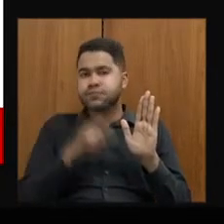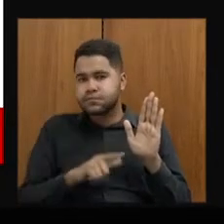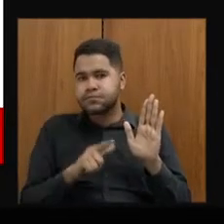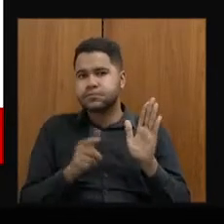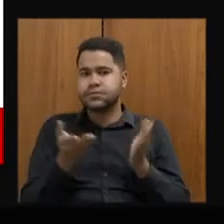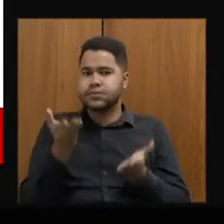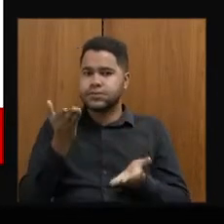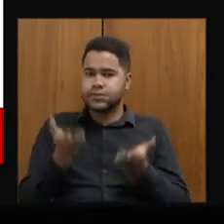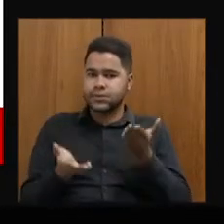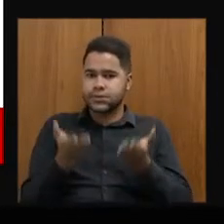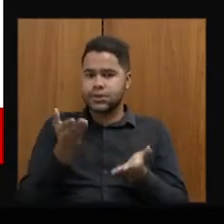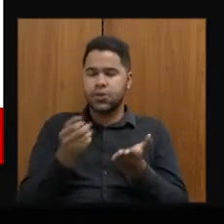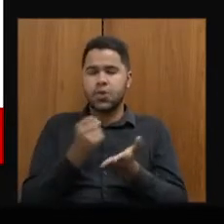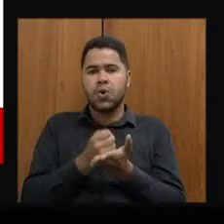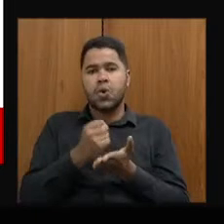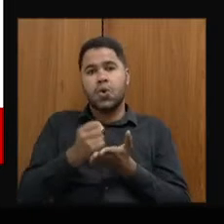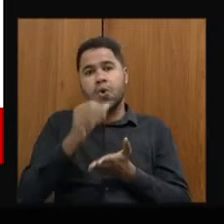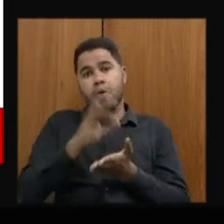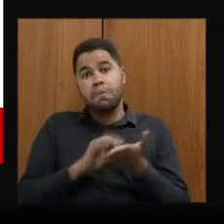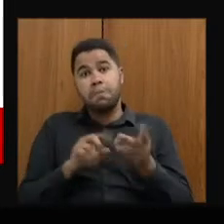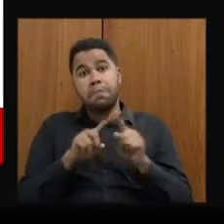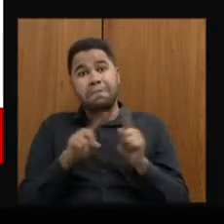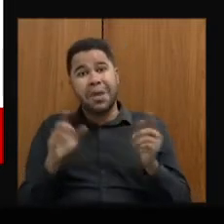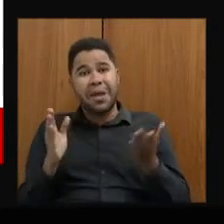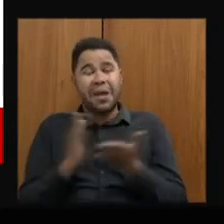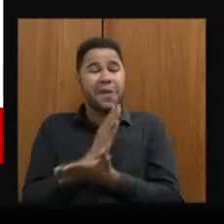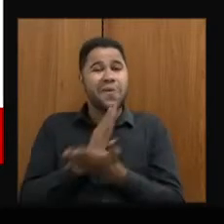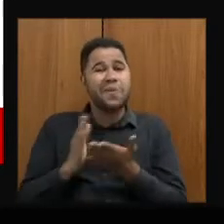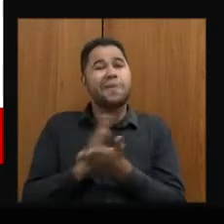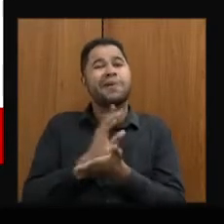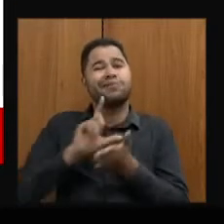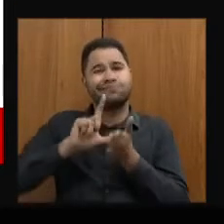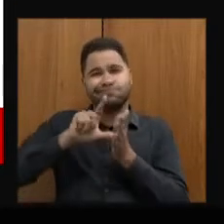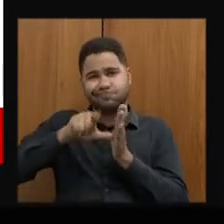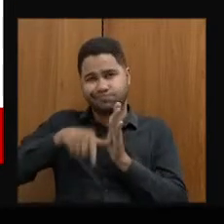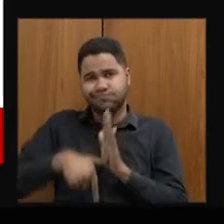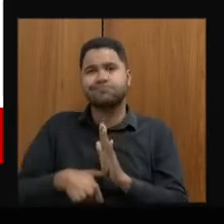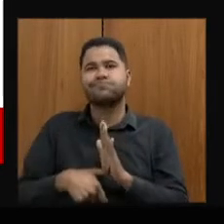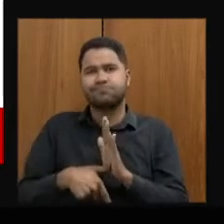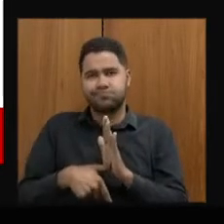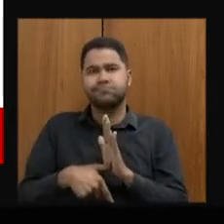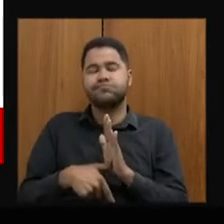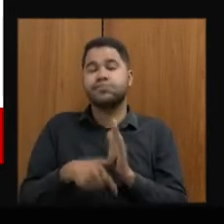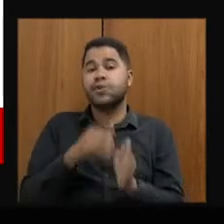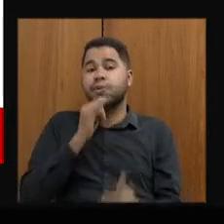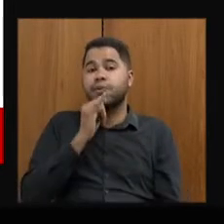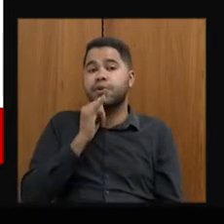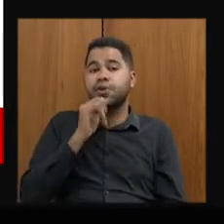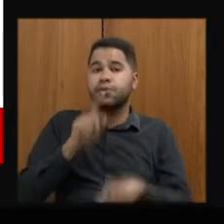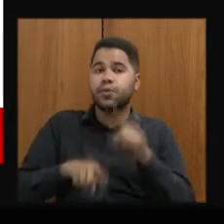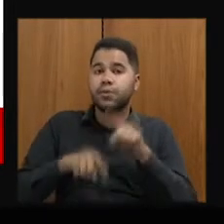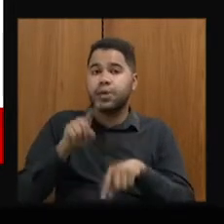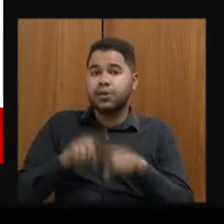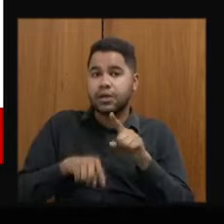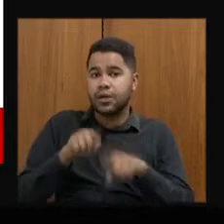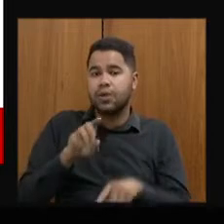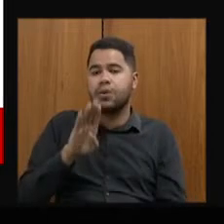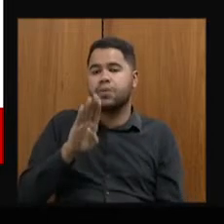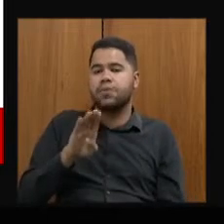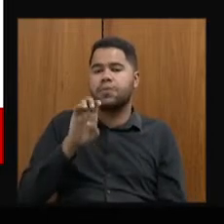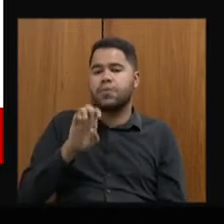reequilibrar os contratos mas em alguns casos fornecedores tem atrasado a entrega por exemplo do material betuminoso